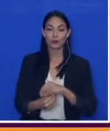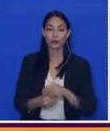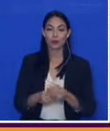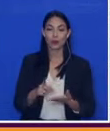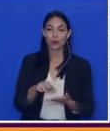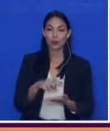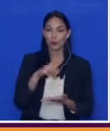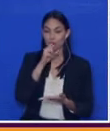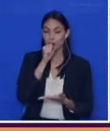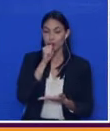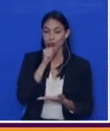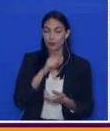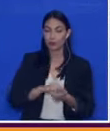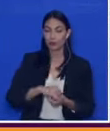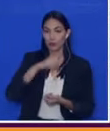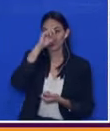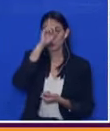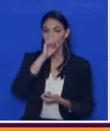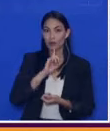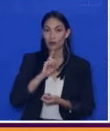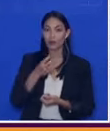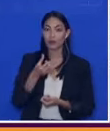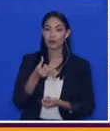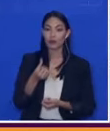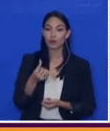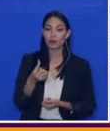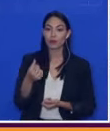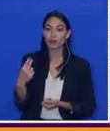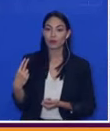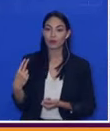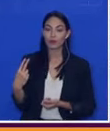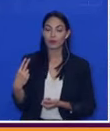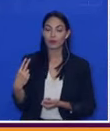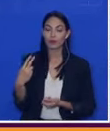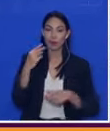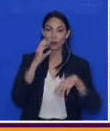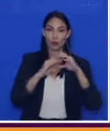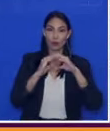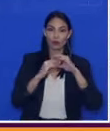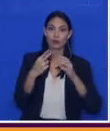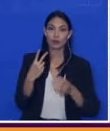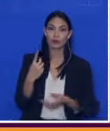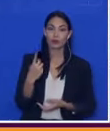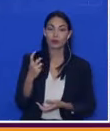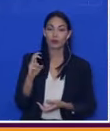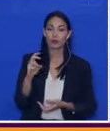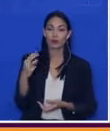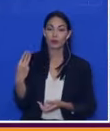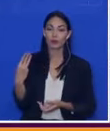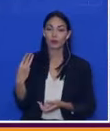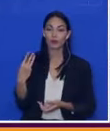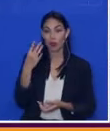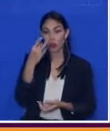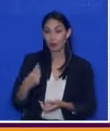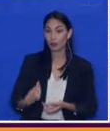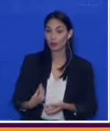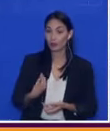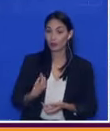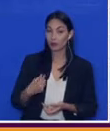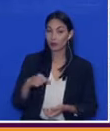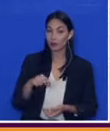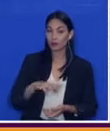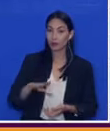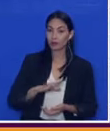Primeira bola sorteada, bola amarela número 62. Lotomania concurso 2153, ao vivo aqui